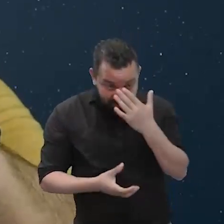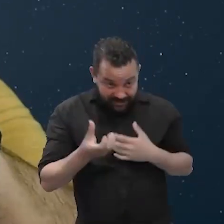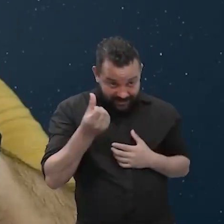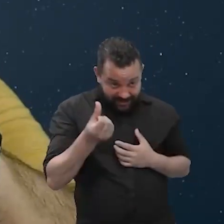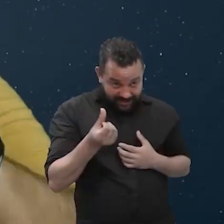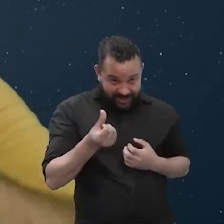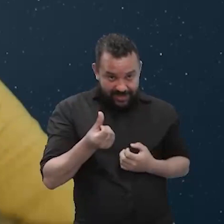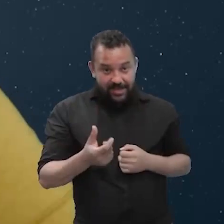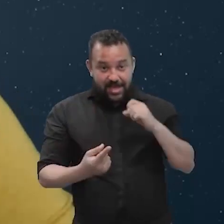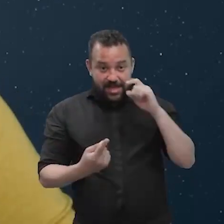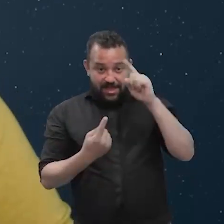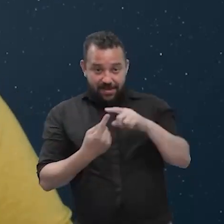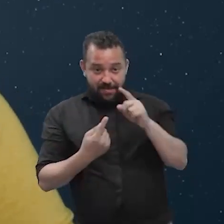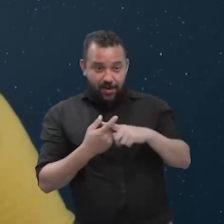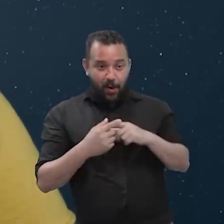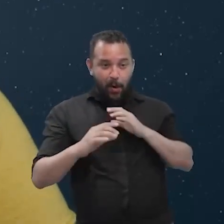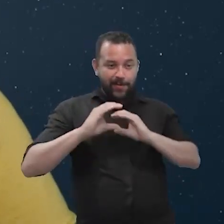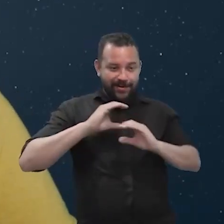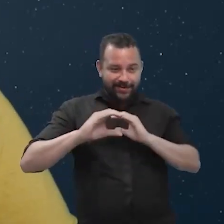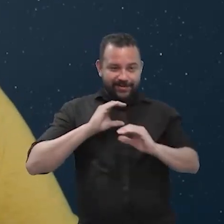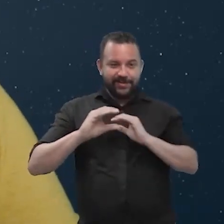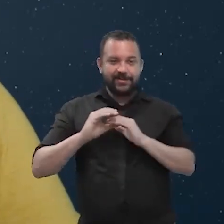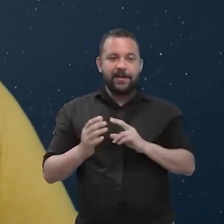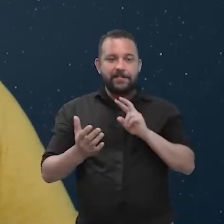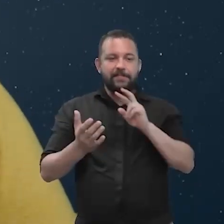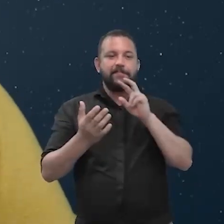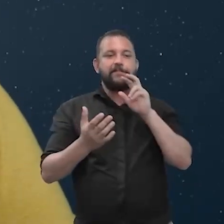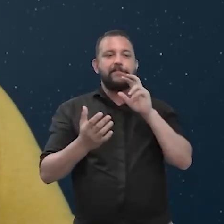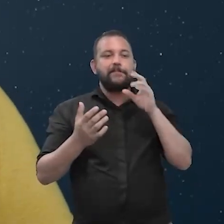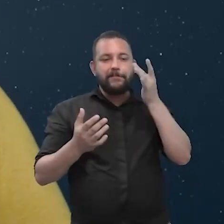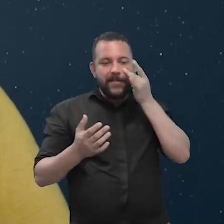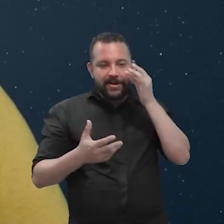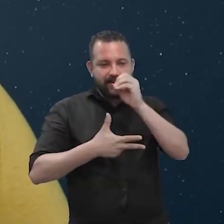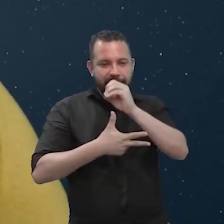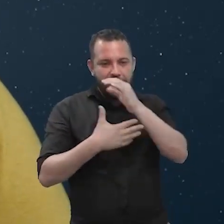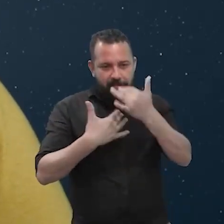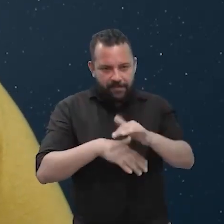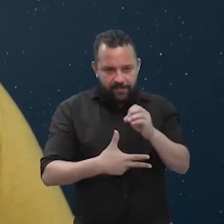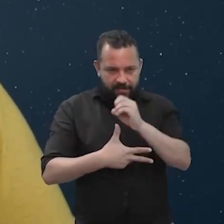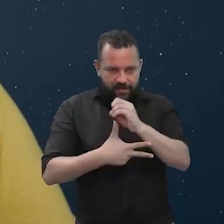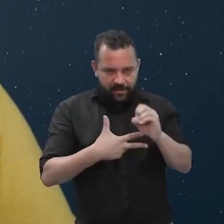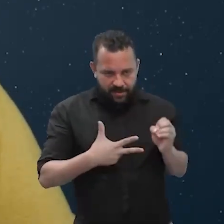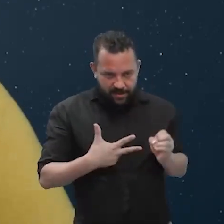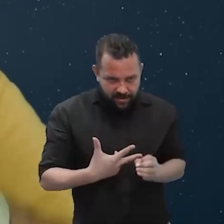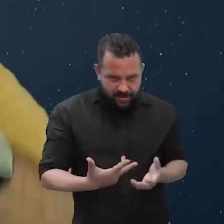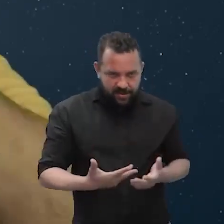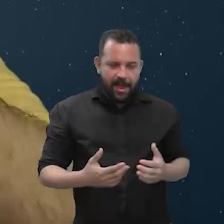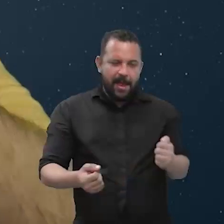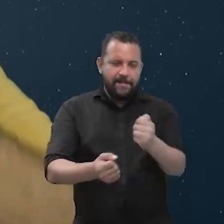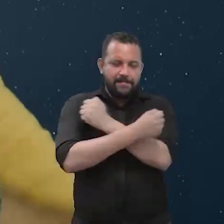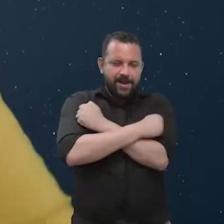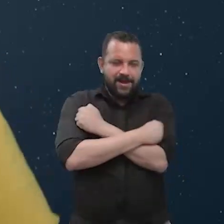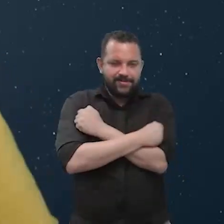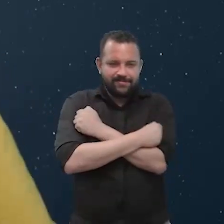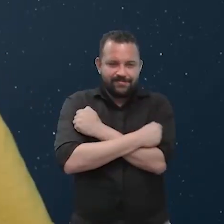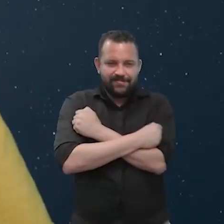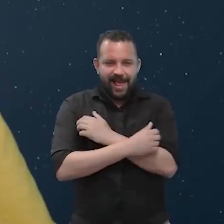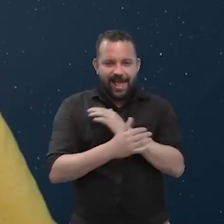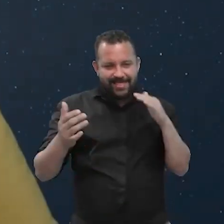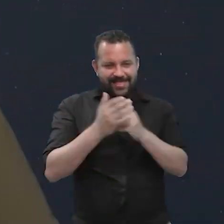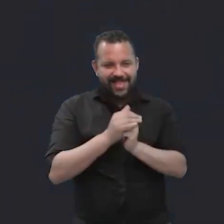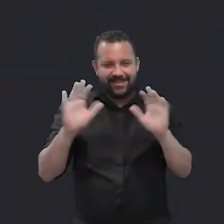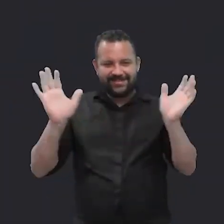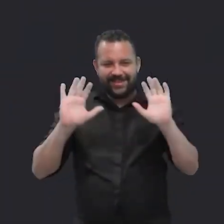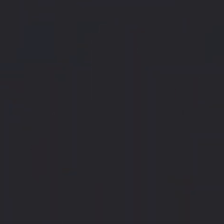funções comunicativas, elas estarão presentes na tua prova do Enem. Grande abraço e até a próxima.